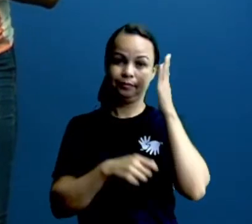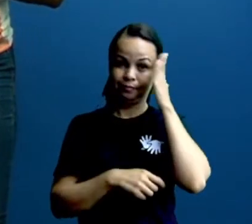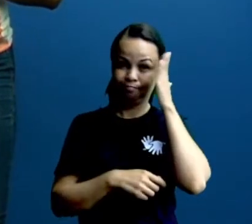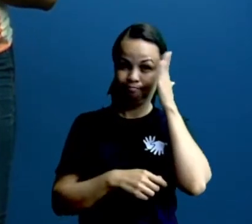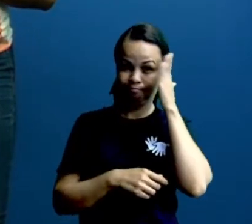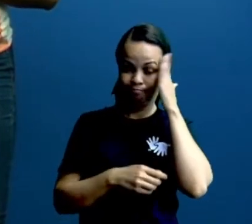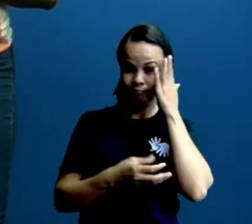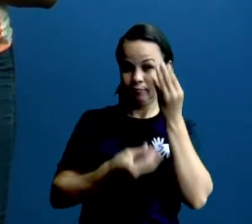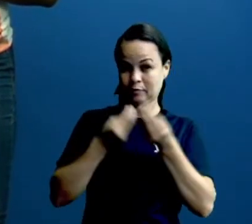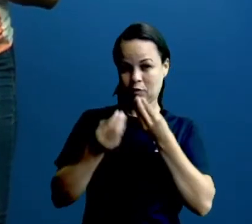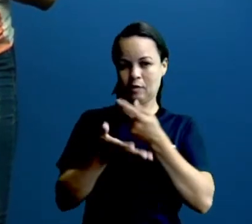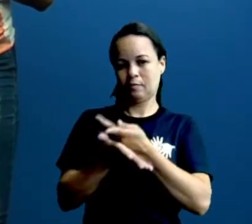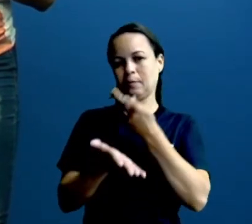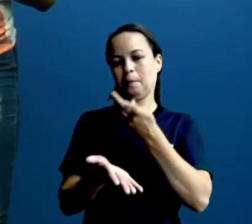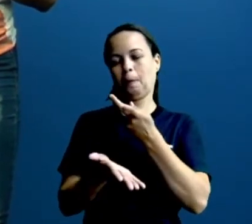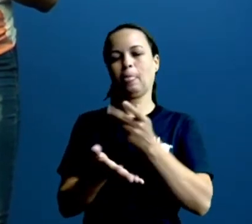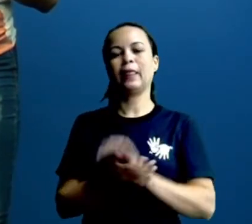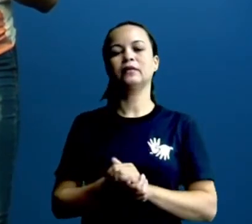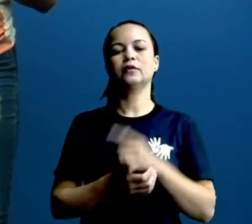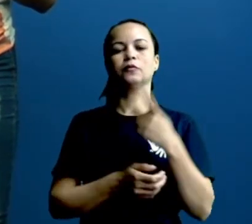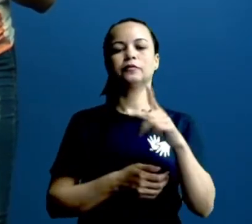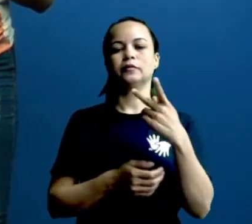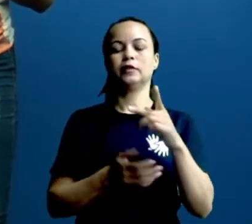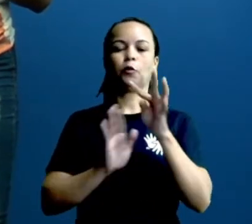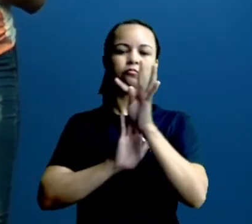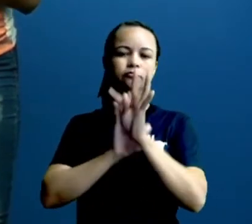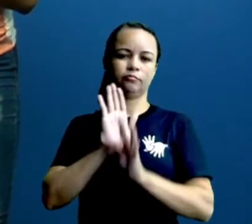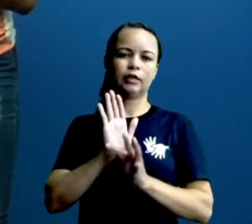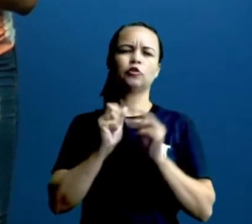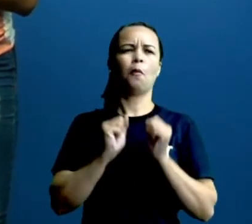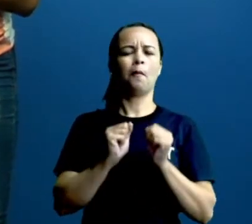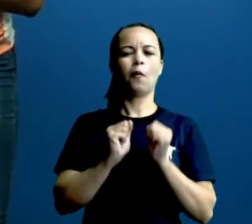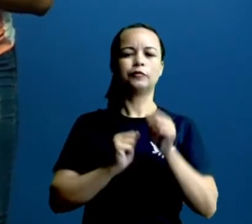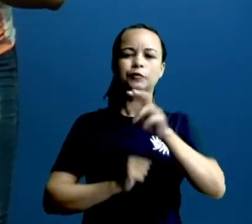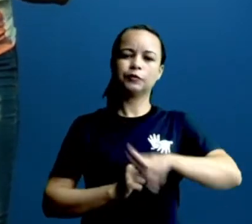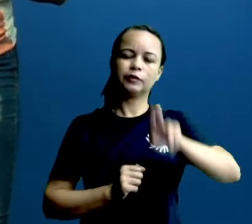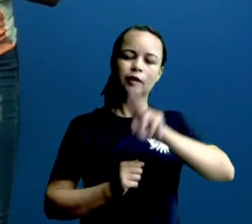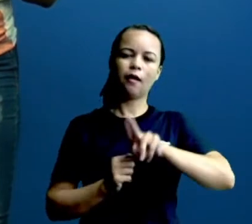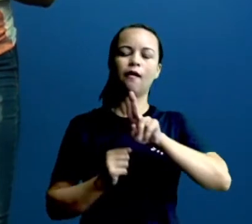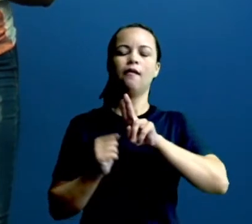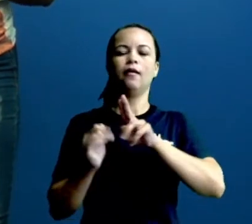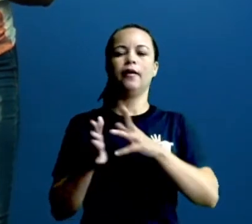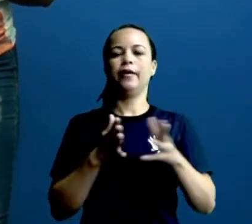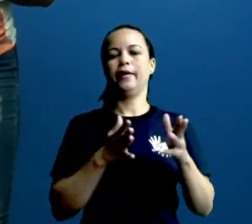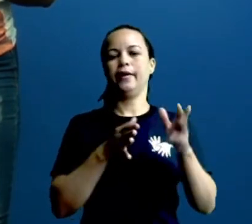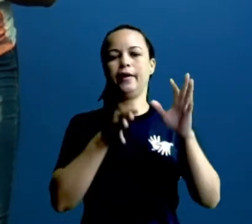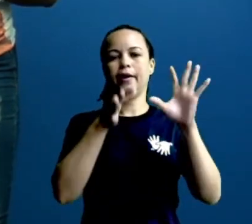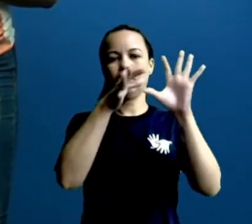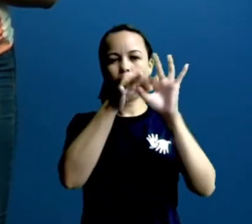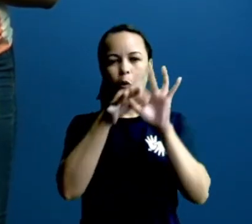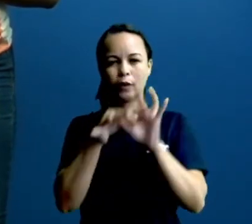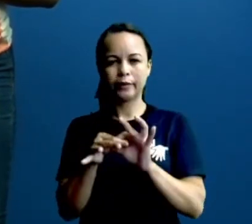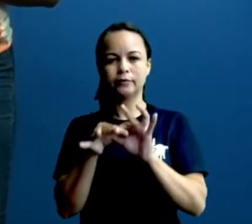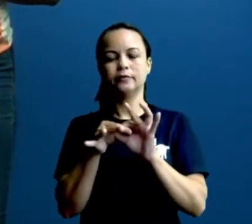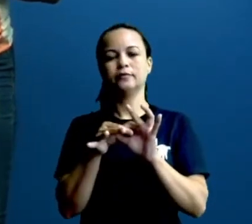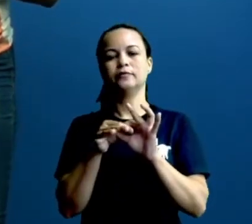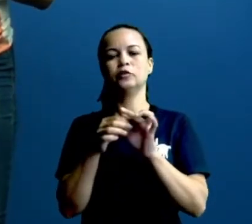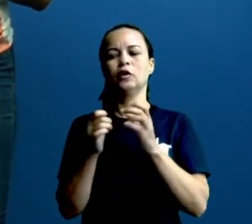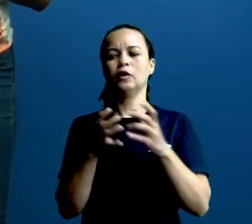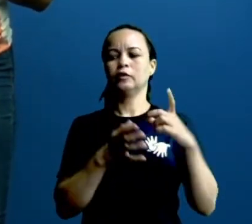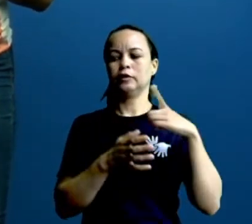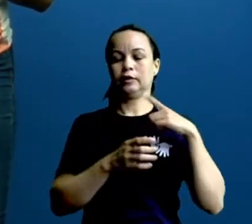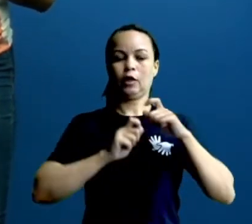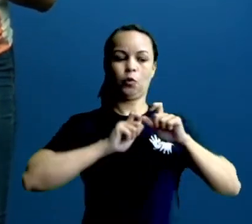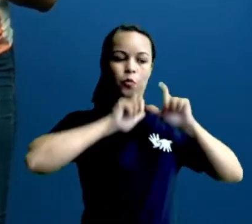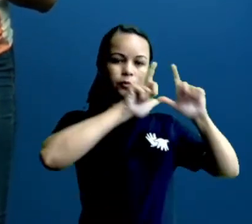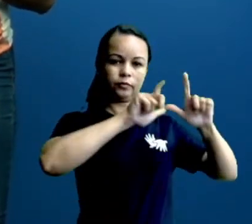agora como é que acontece? Então, no teu texto, a gente pode usar conectivos. Então, a gente tem esses exemplos aí no quadro verde. E a